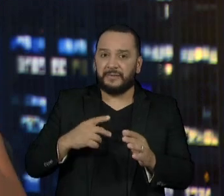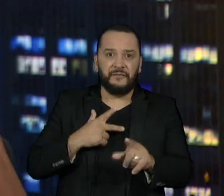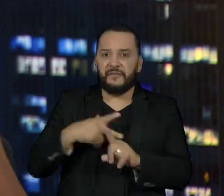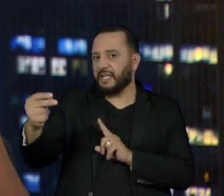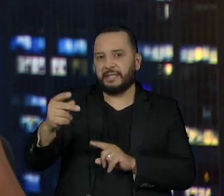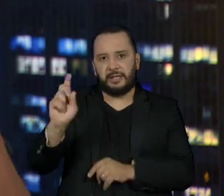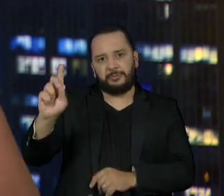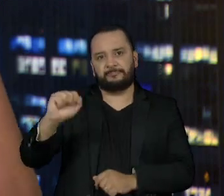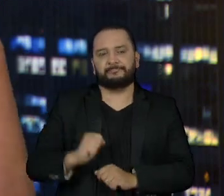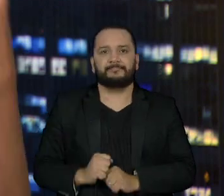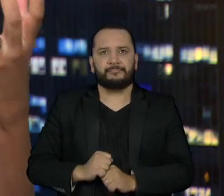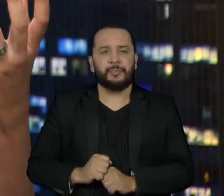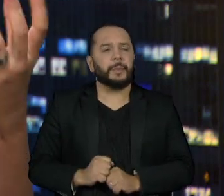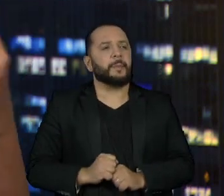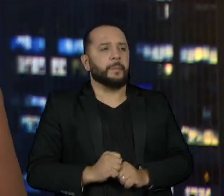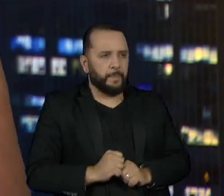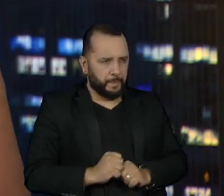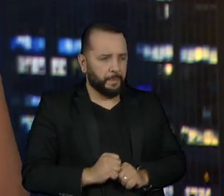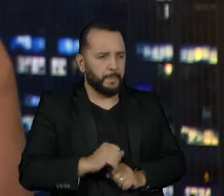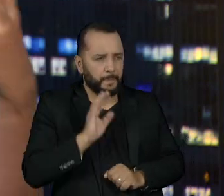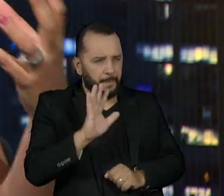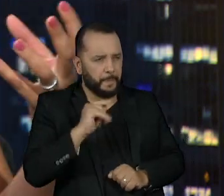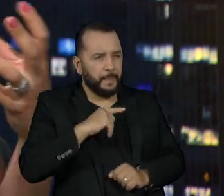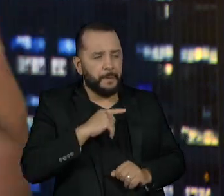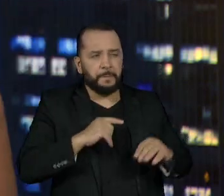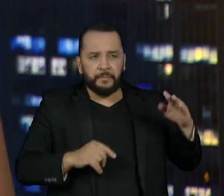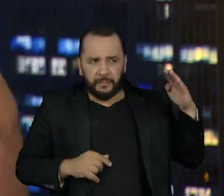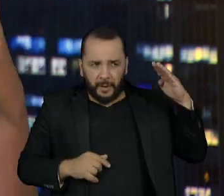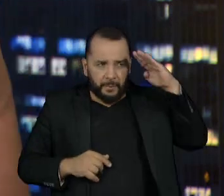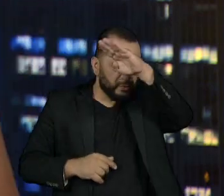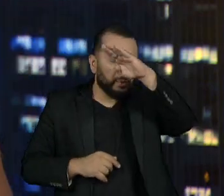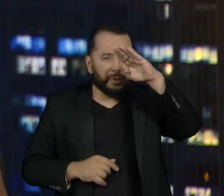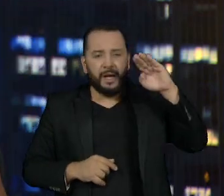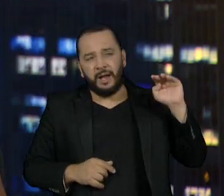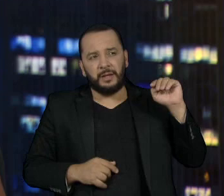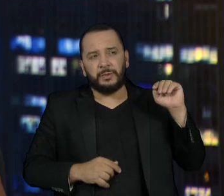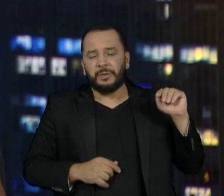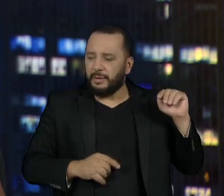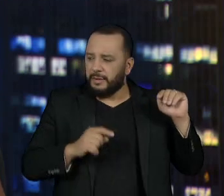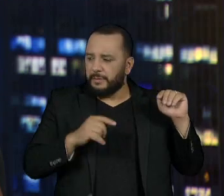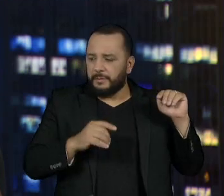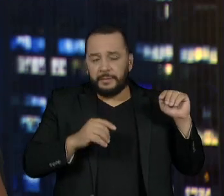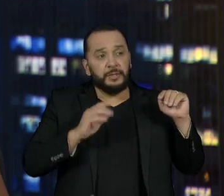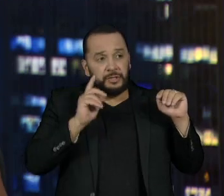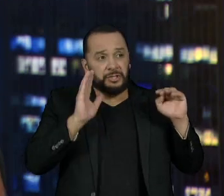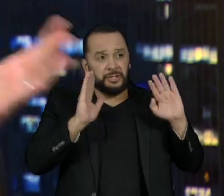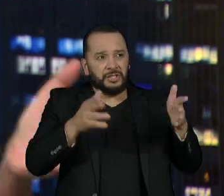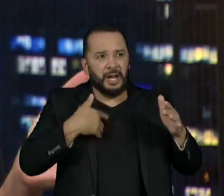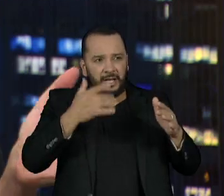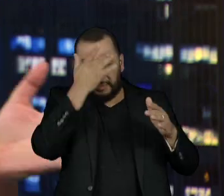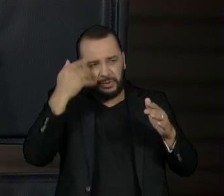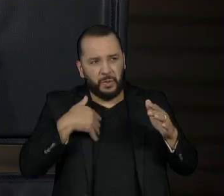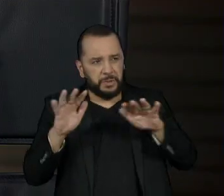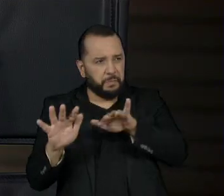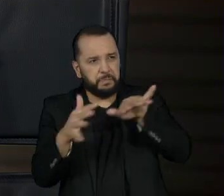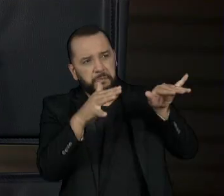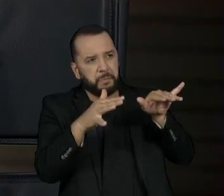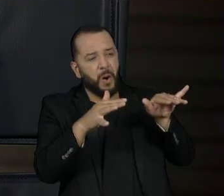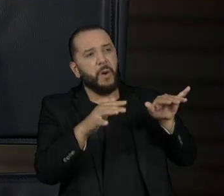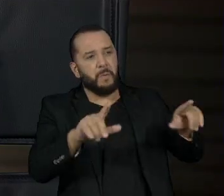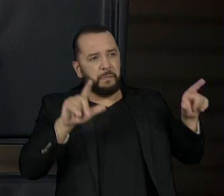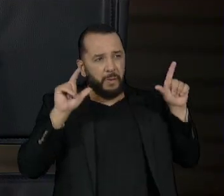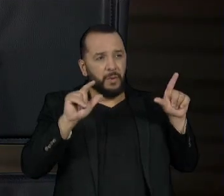aí desse bolsonarismo, no sentido de que é personificado, professora, eu gostaria de aproveitar aqui a sua experiência também na área de